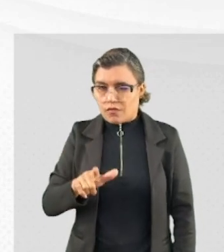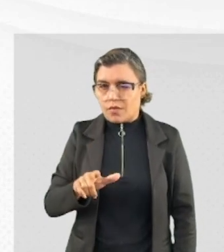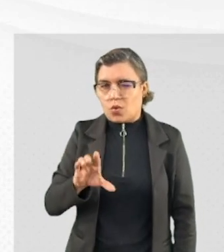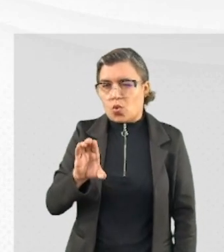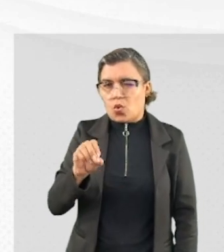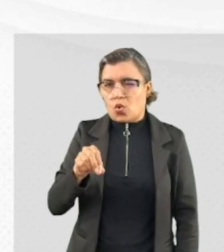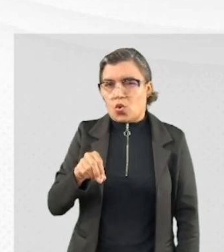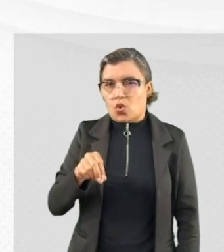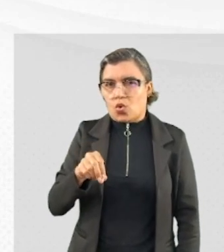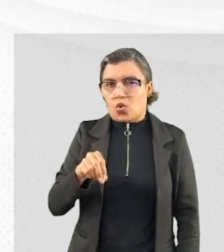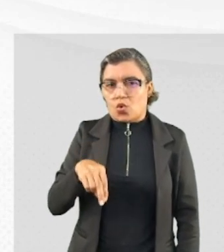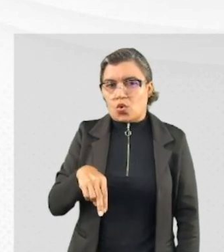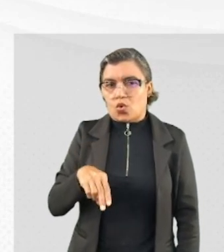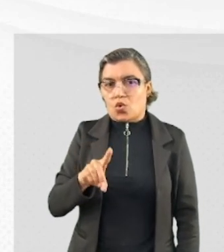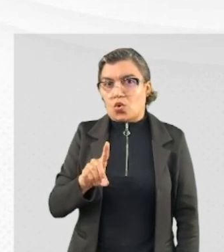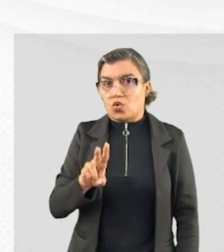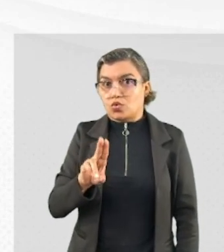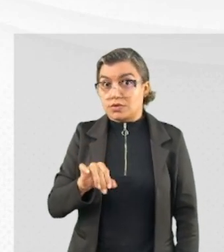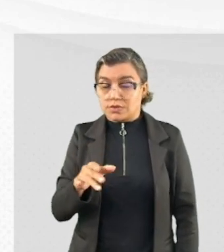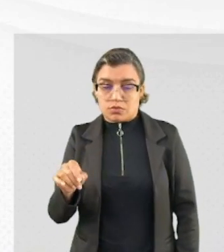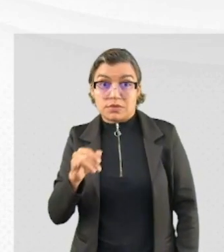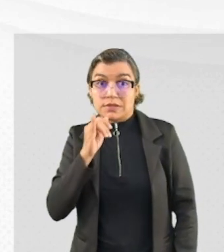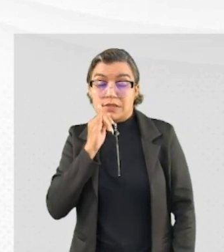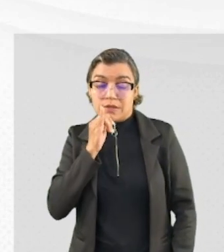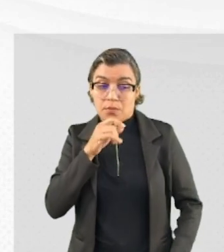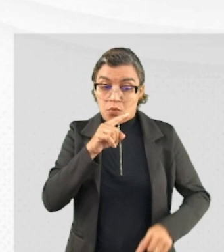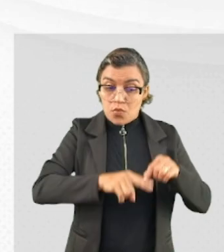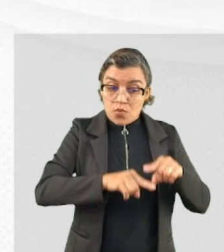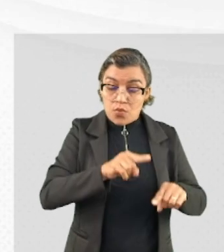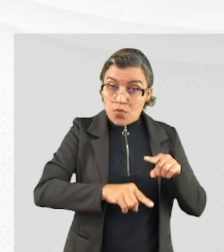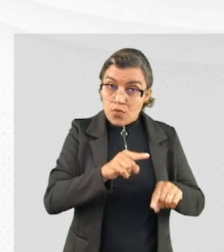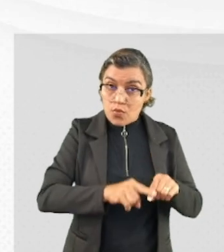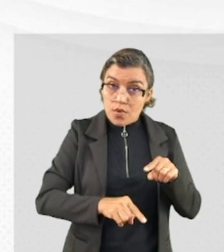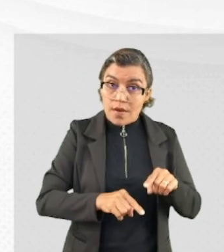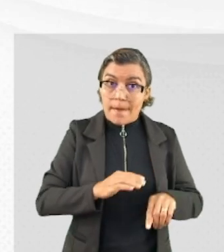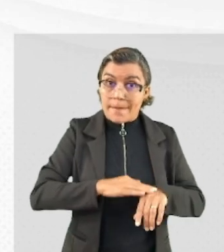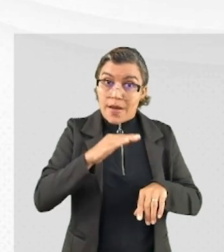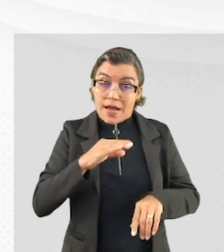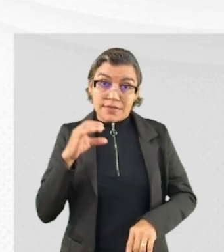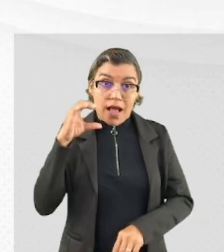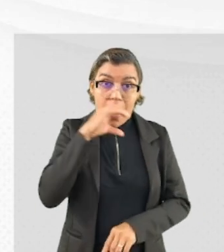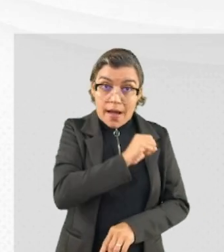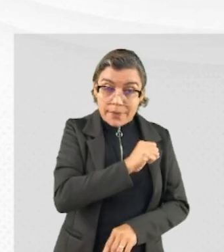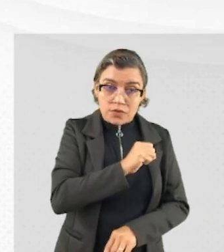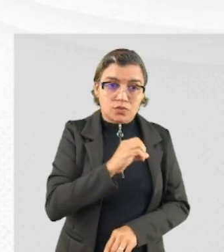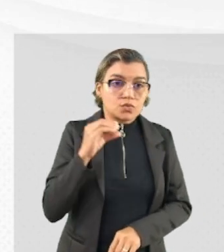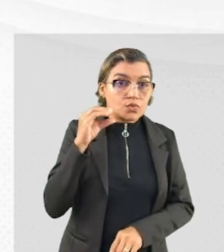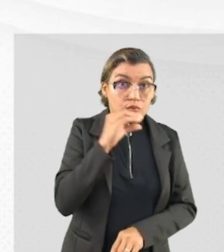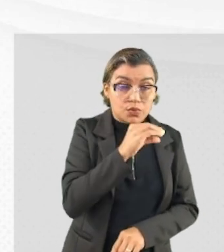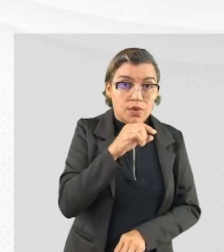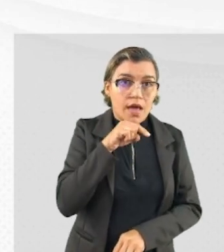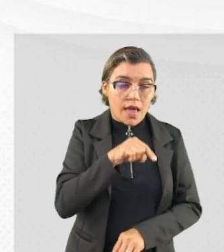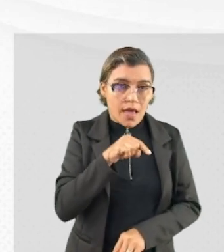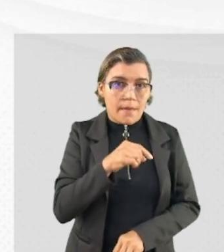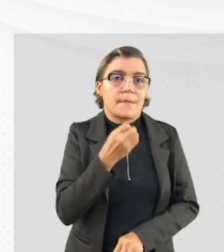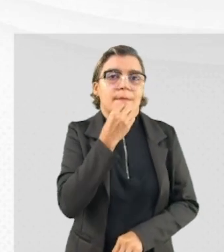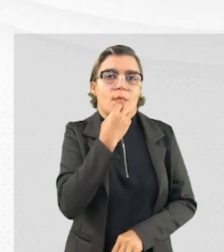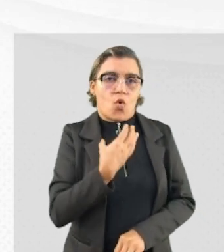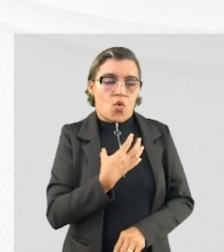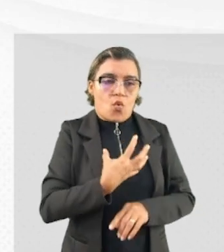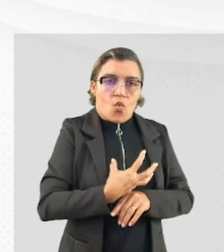vocês. Ó, os corpos que aquecem com mais rapidez são chamados de bons condutores de